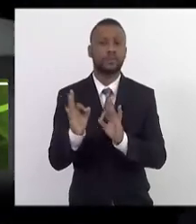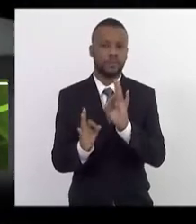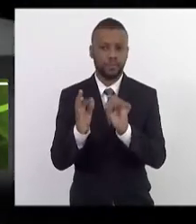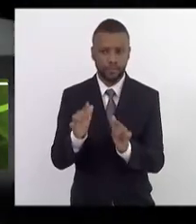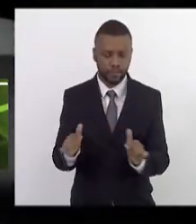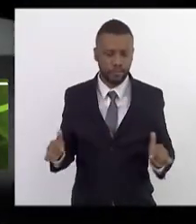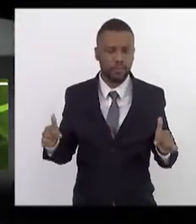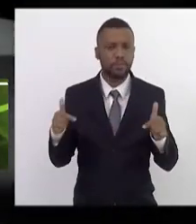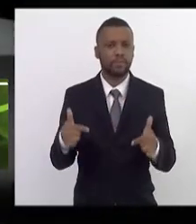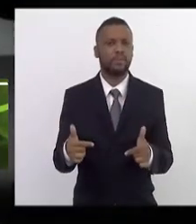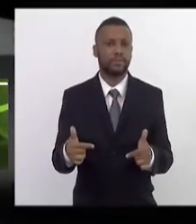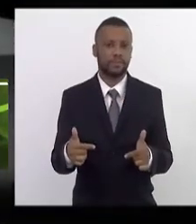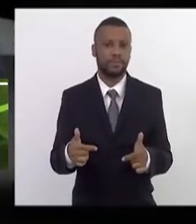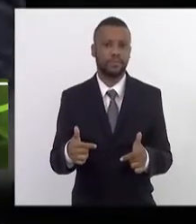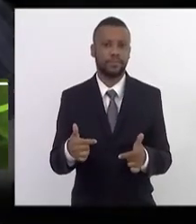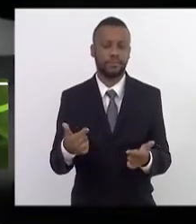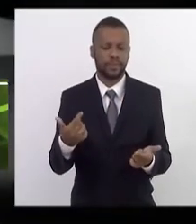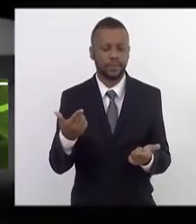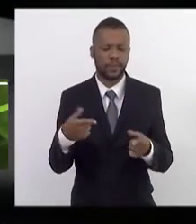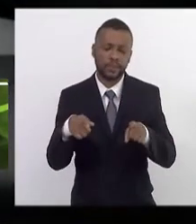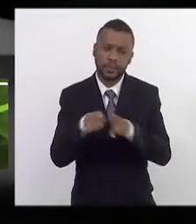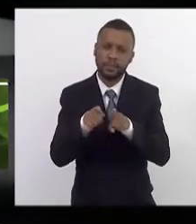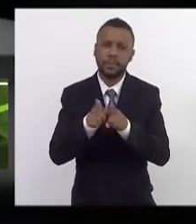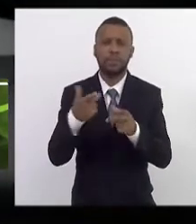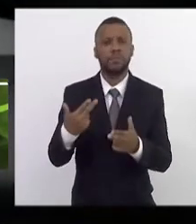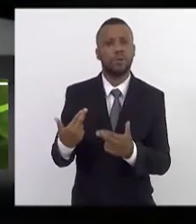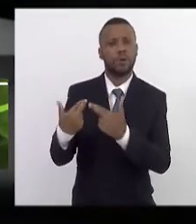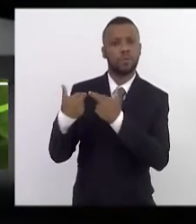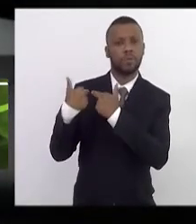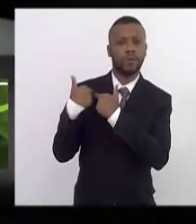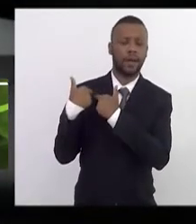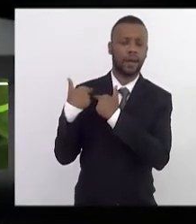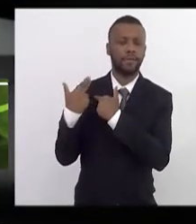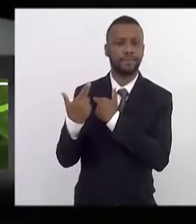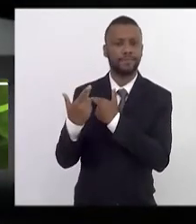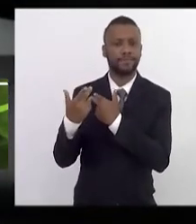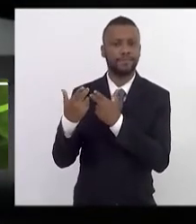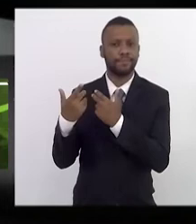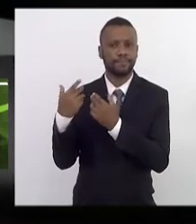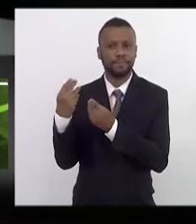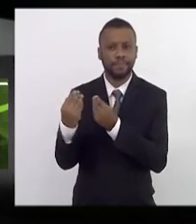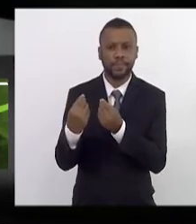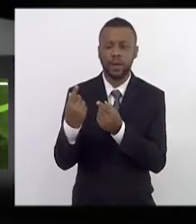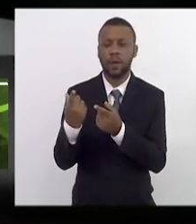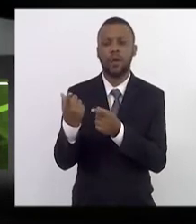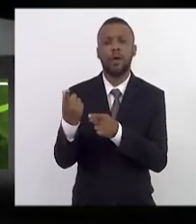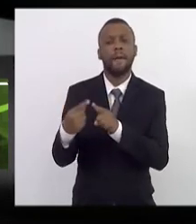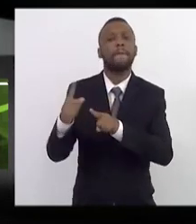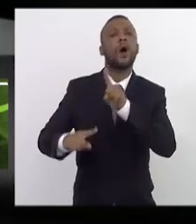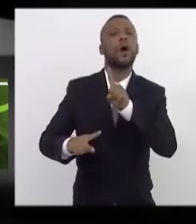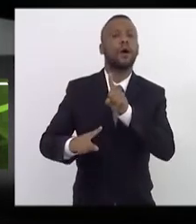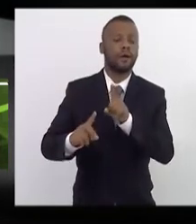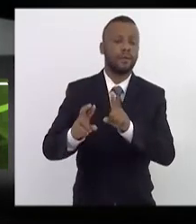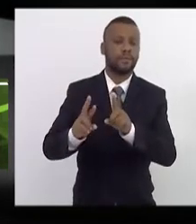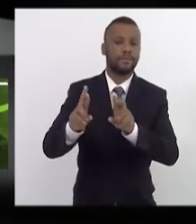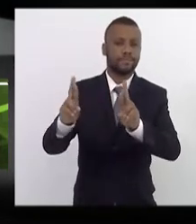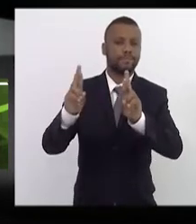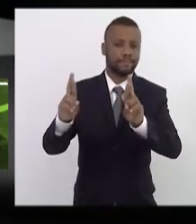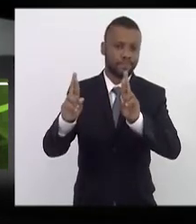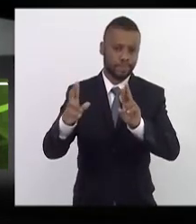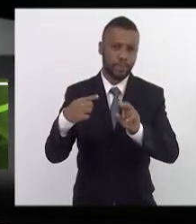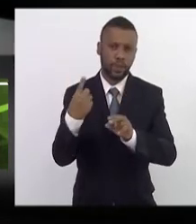né, e grandes responsáveis aí pelo êxito né, da nossa caminhada. Então, eu